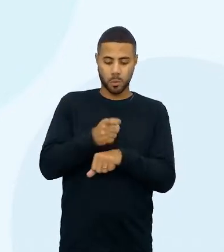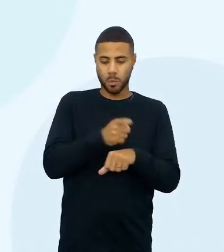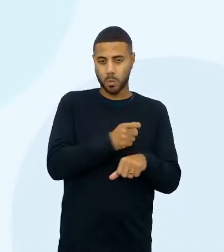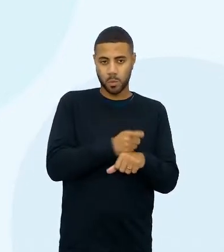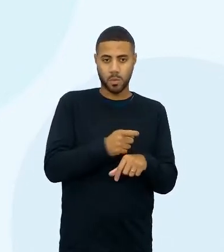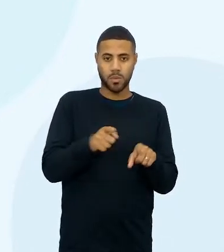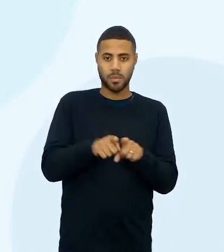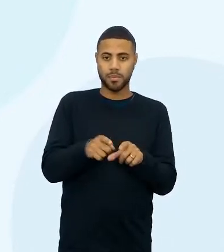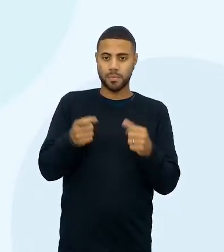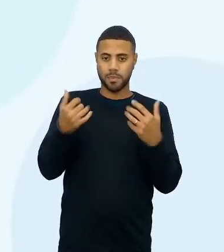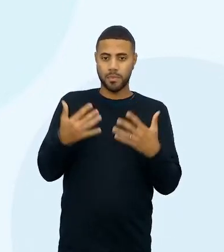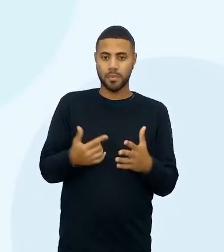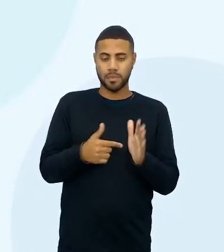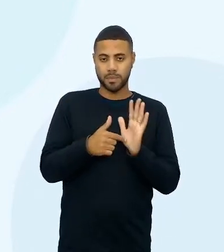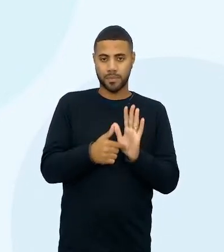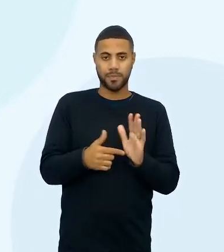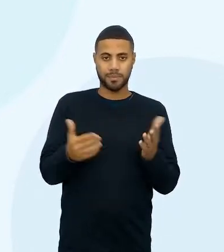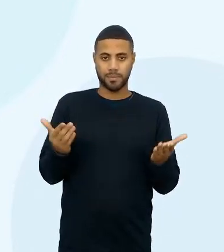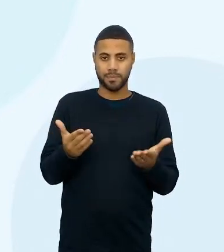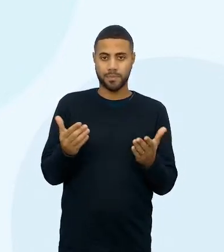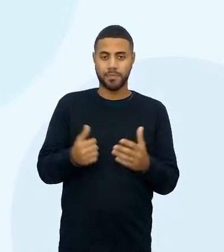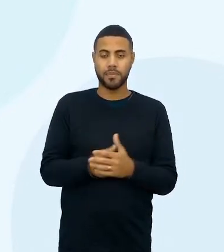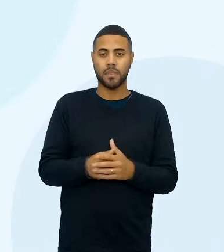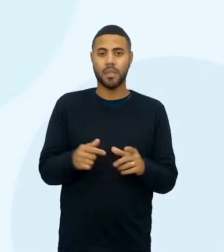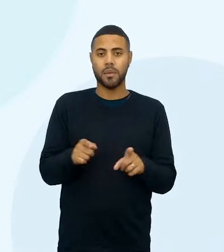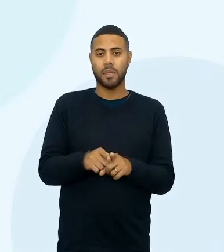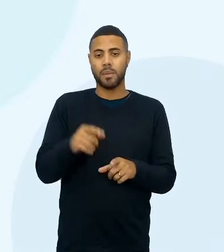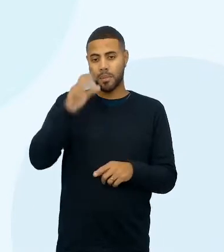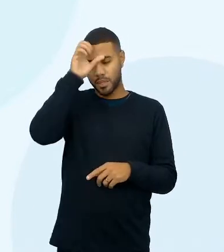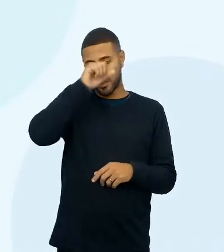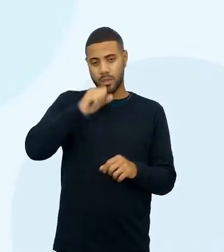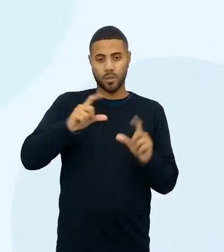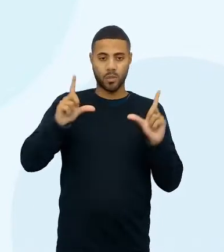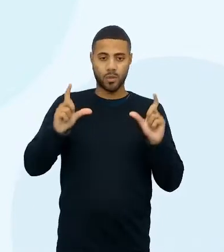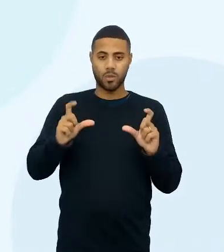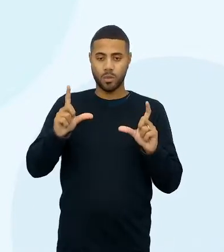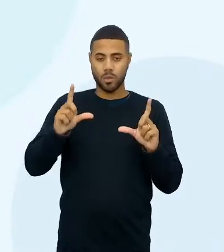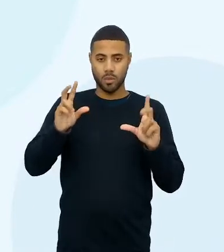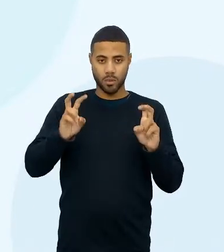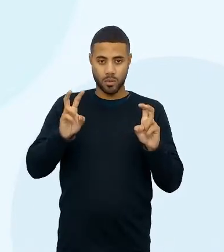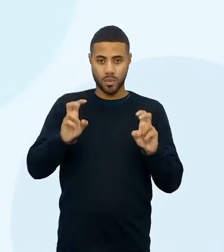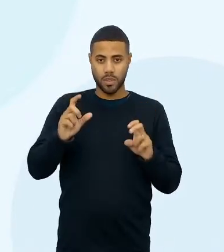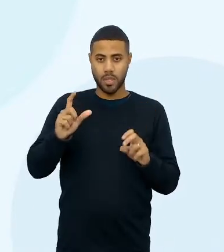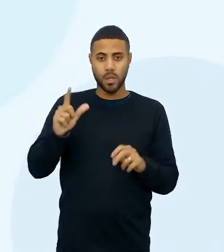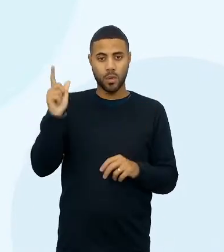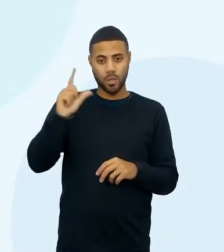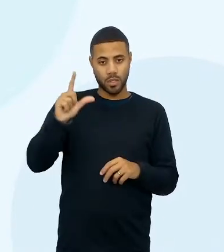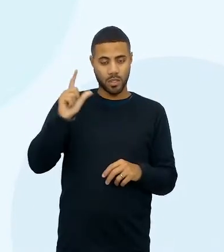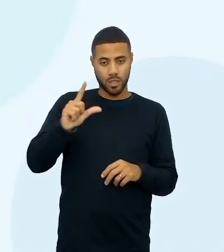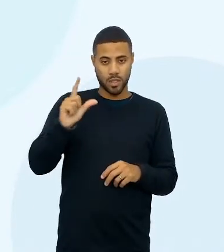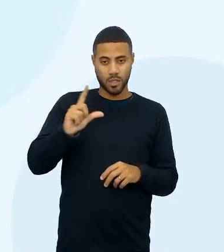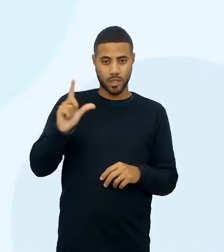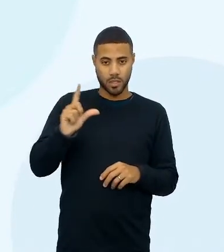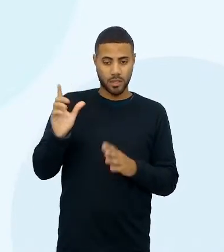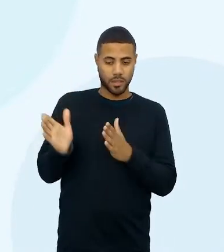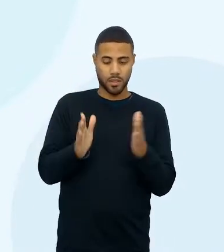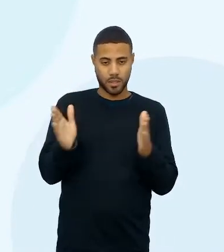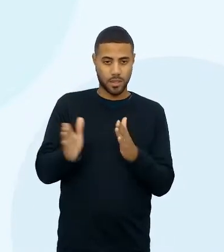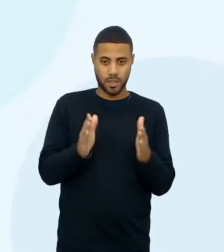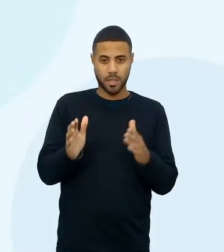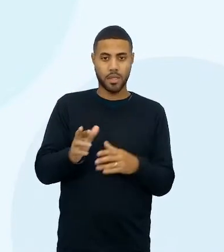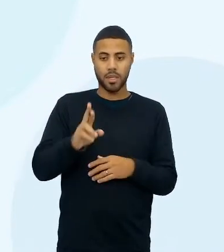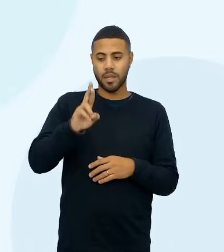dela hoje também, Aprendemos sobre a logística reversa. Lembra da